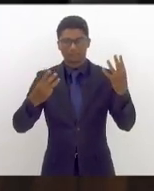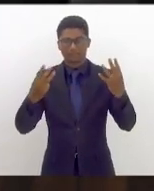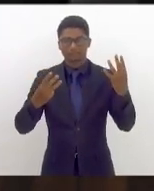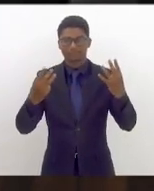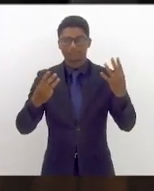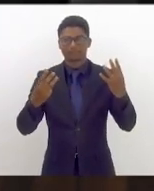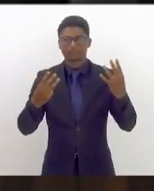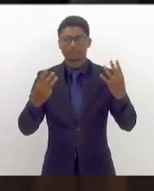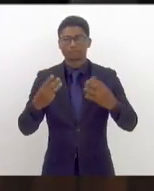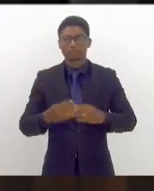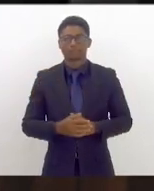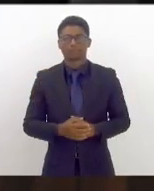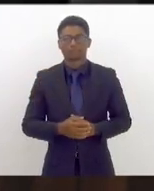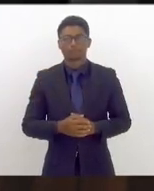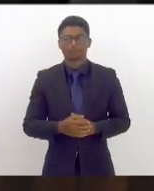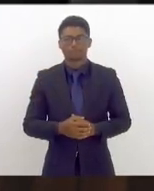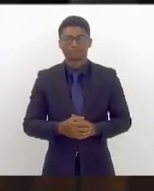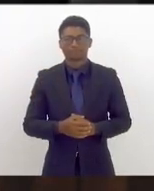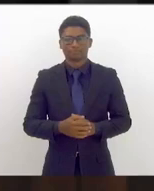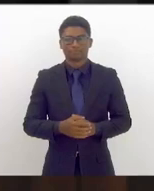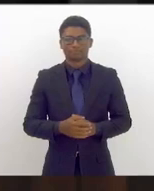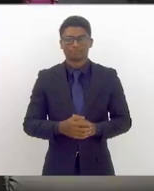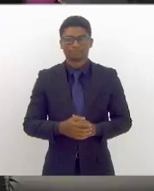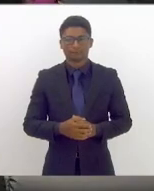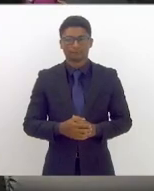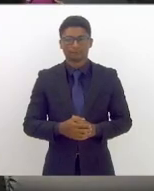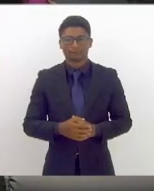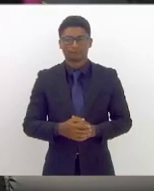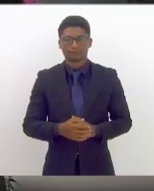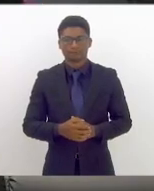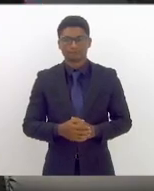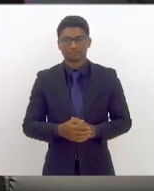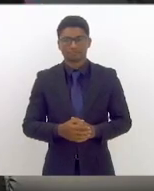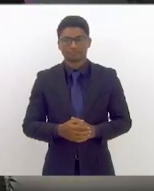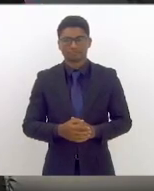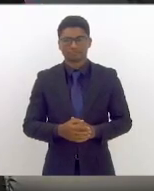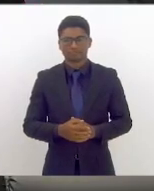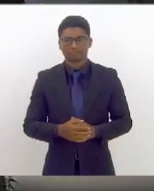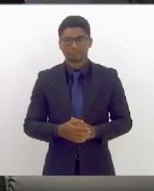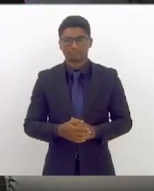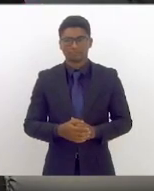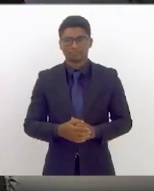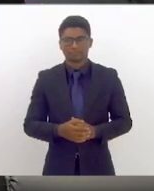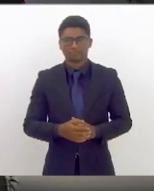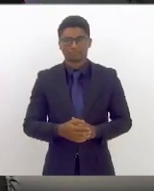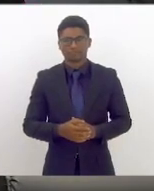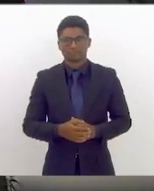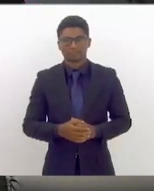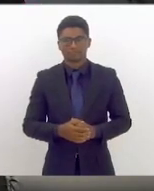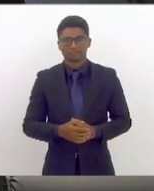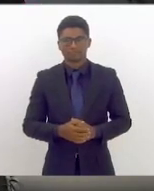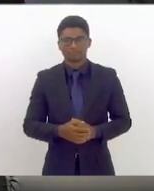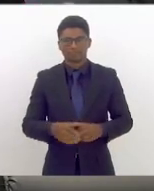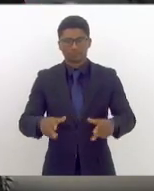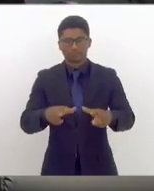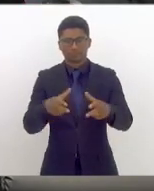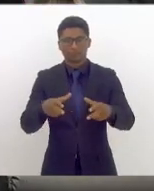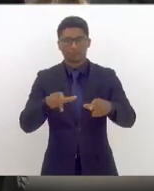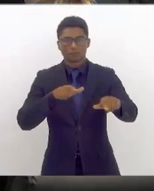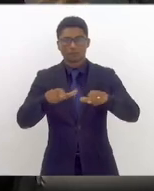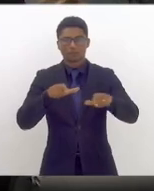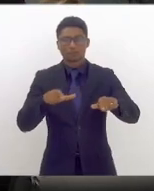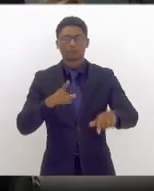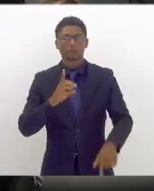em cima da Pinta nunca aconteceu isso Chico tá mandando mesmo tá com força pela comissão de trabalho